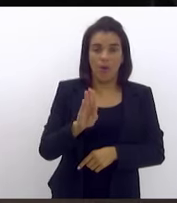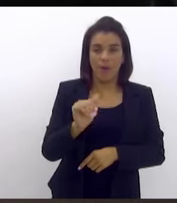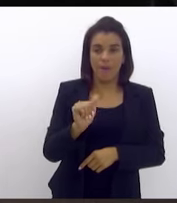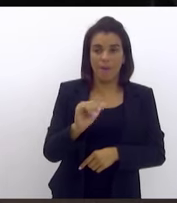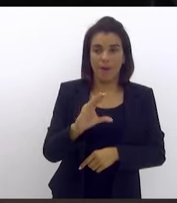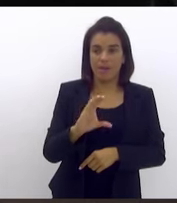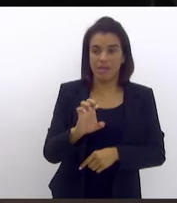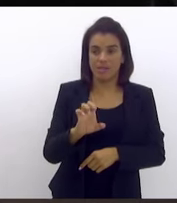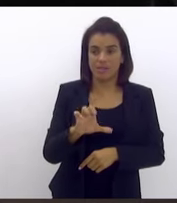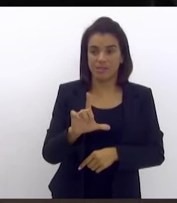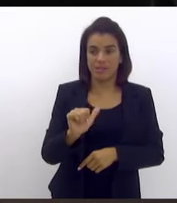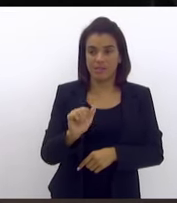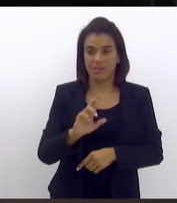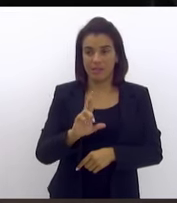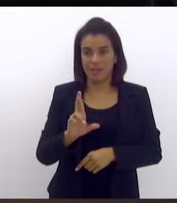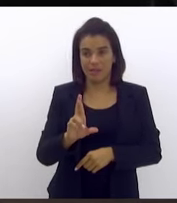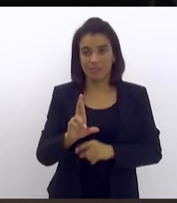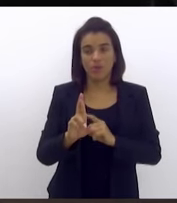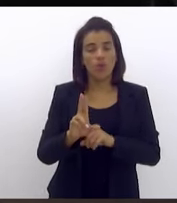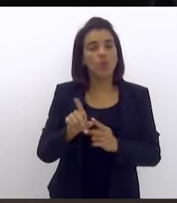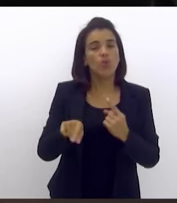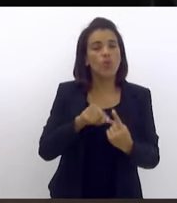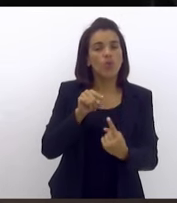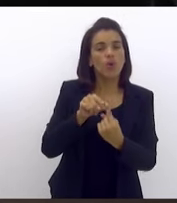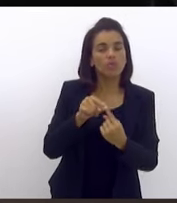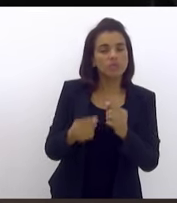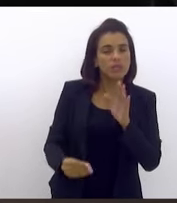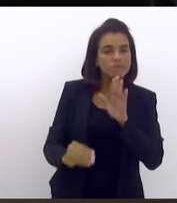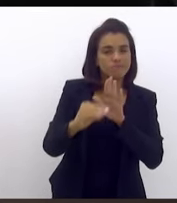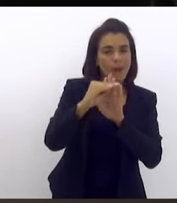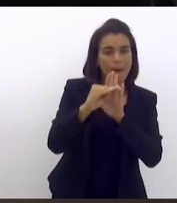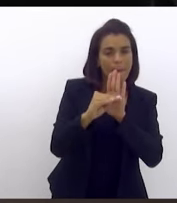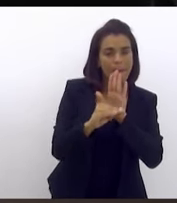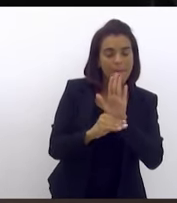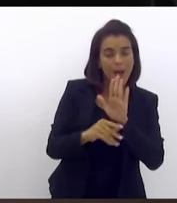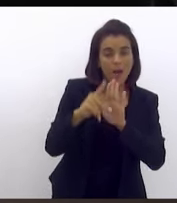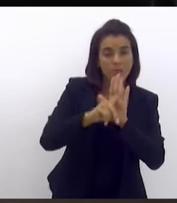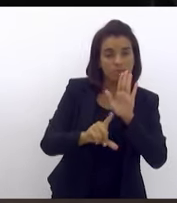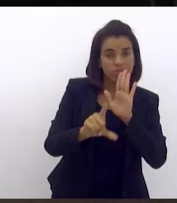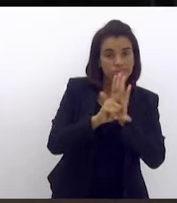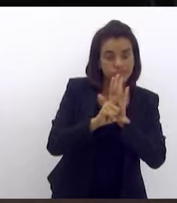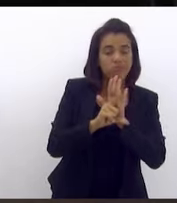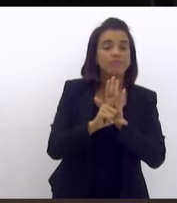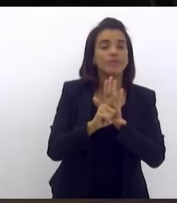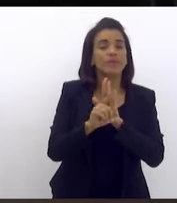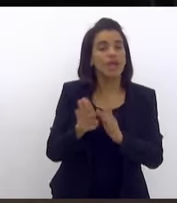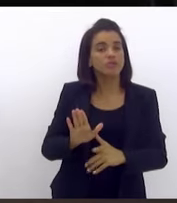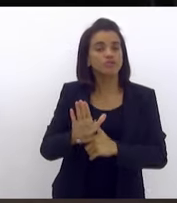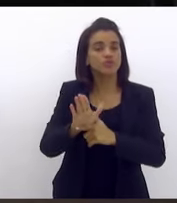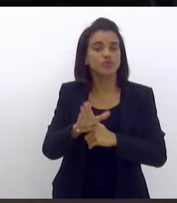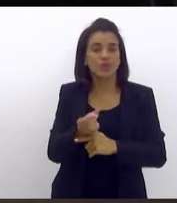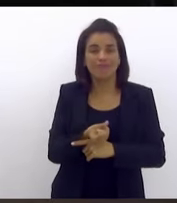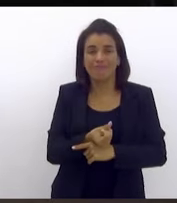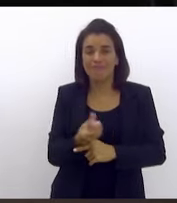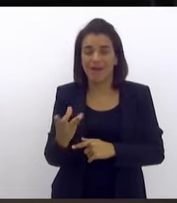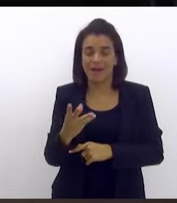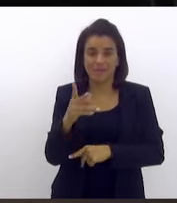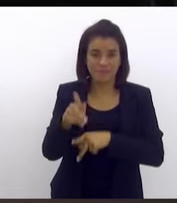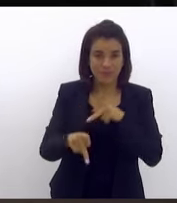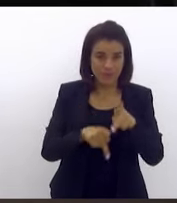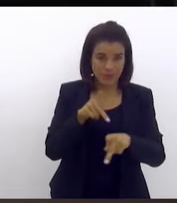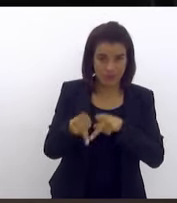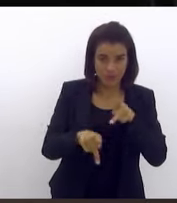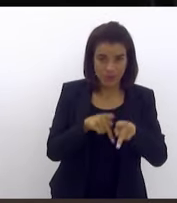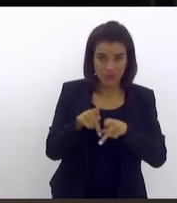excelência comigo, estar comigo, no sentido dele colocar em pauta esse projeto que mexe com milhares e milhares de pessoas. Quem tem direito à tarifa